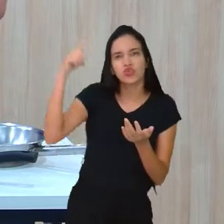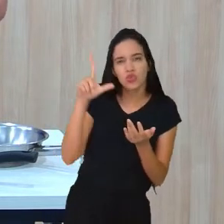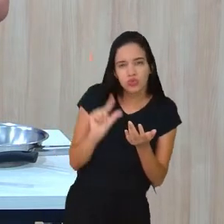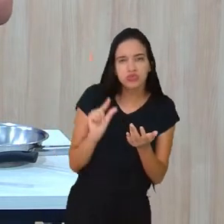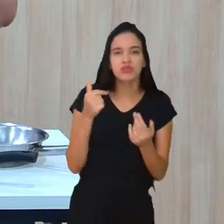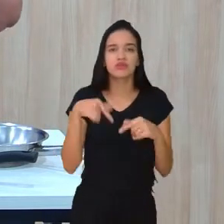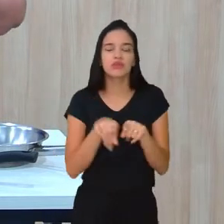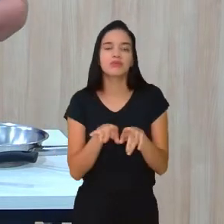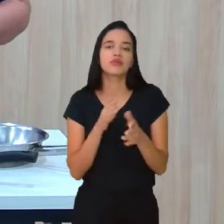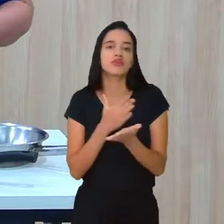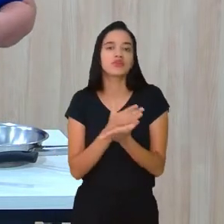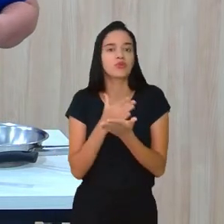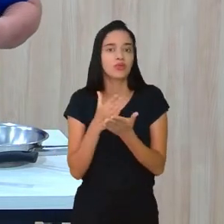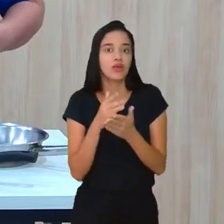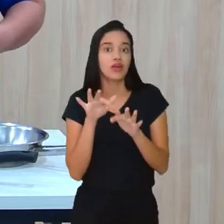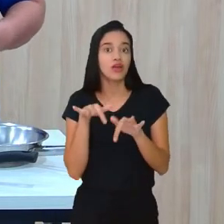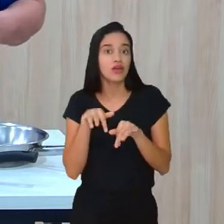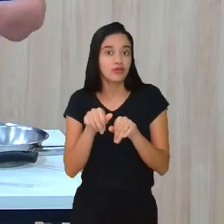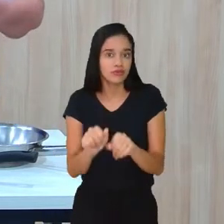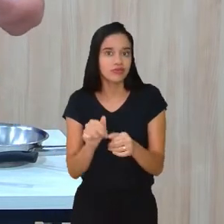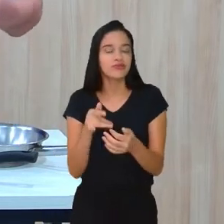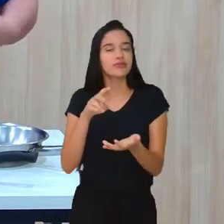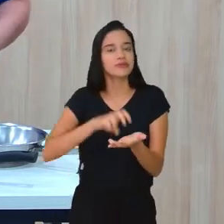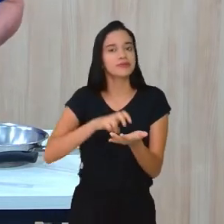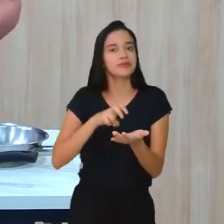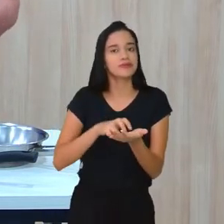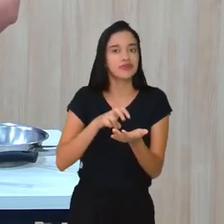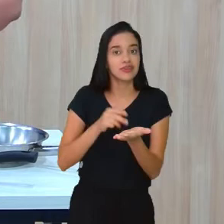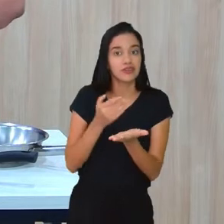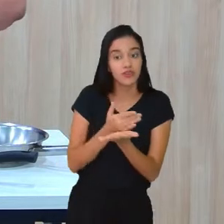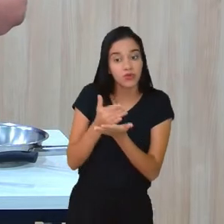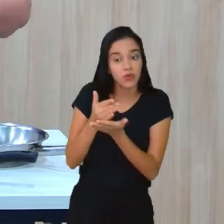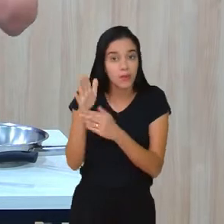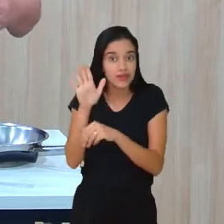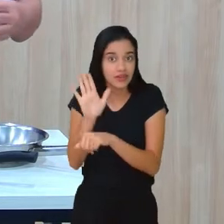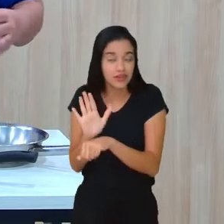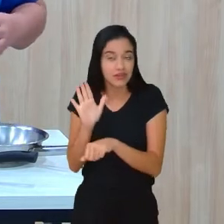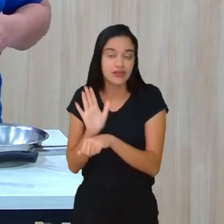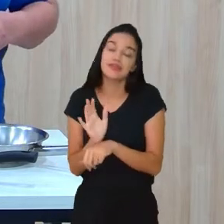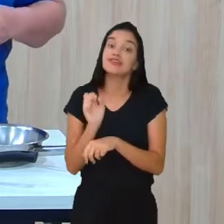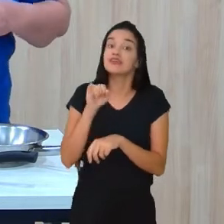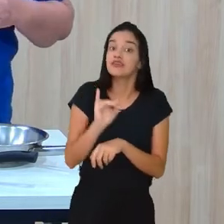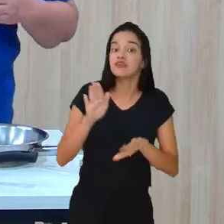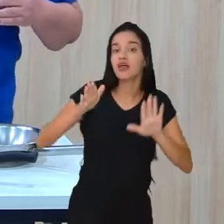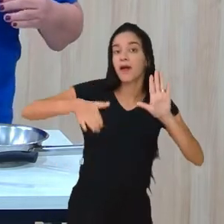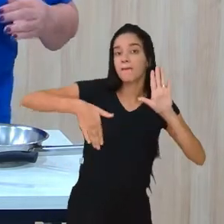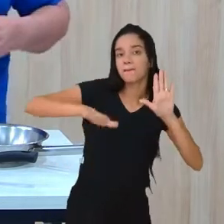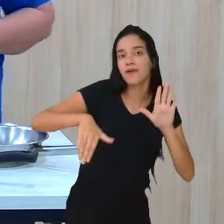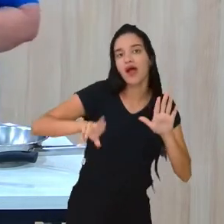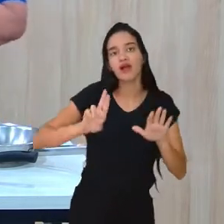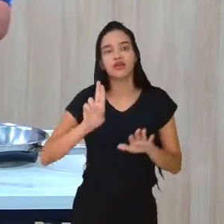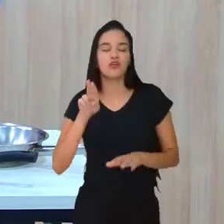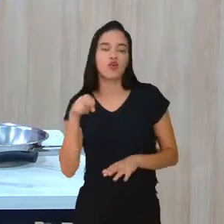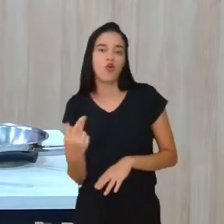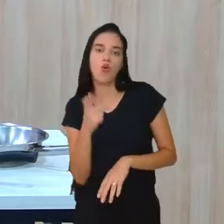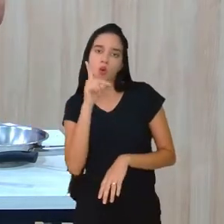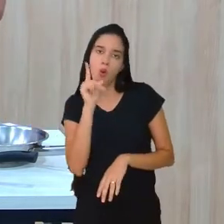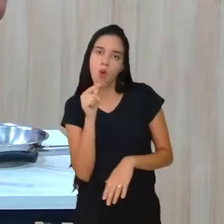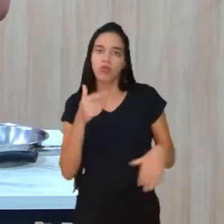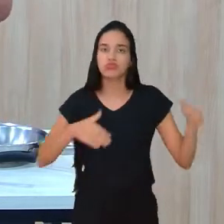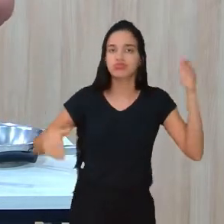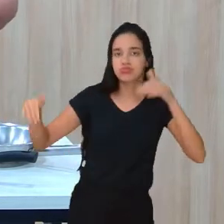da manhã, no final da tarde, né? E se por acaso está né, na praia, está numa piscina, está em um local